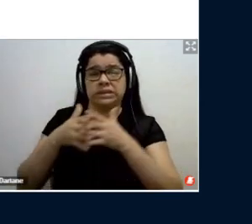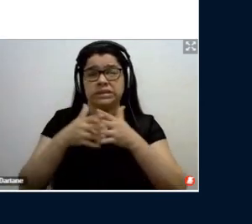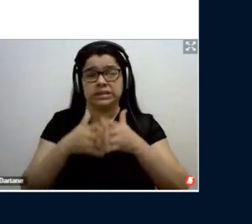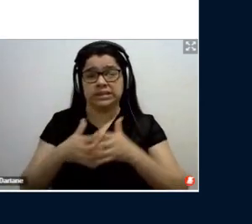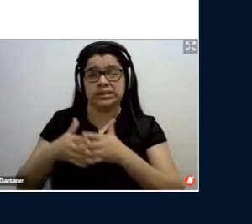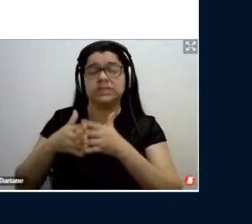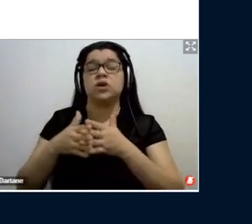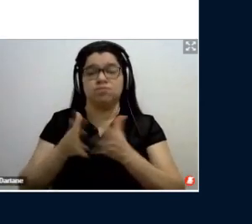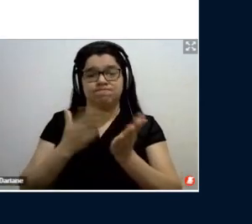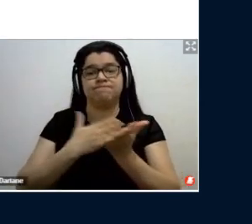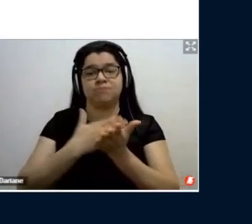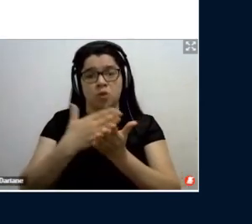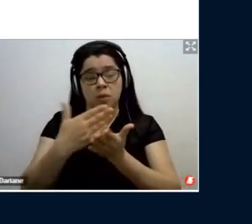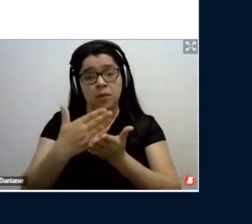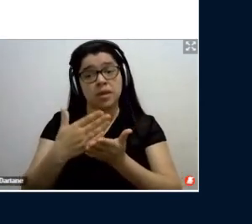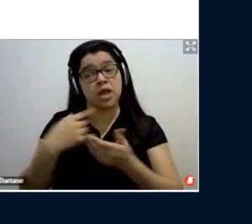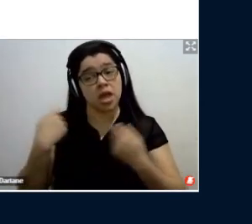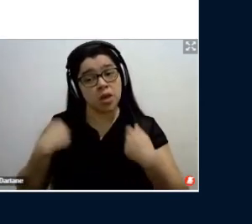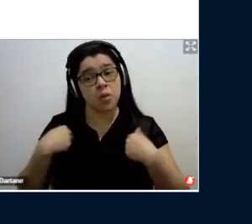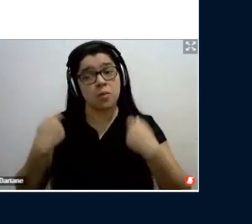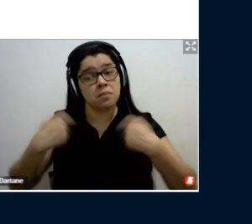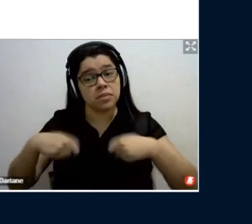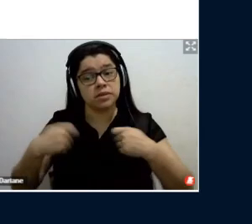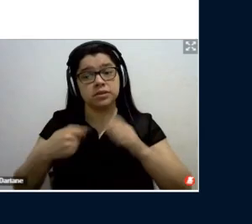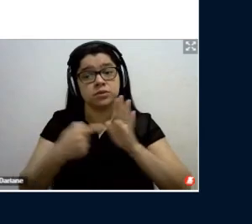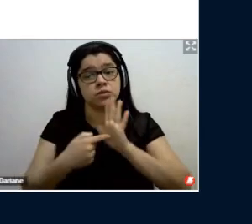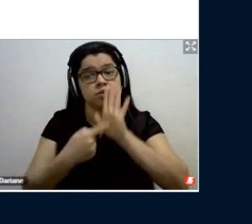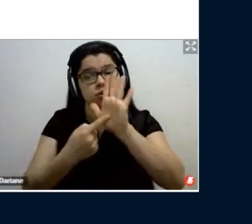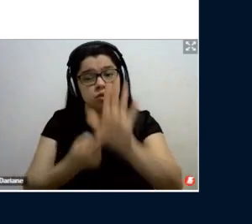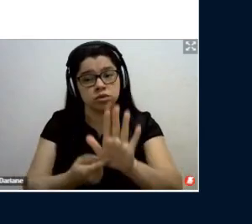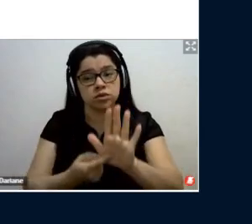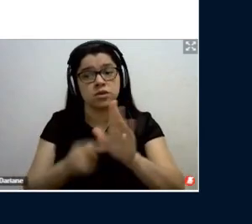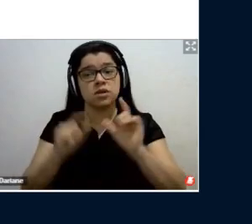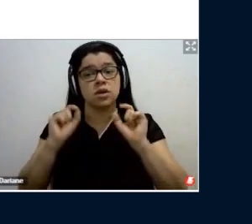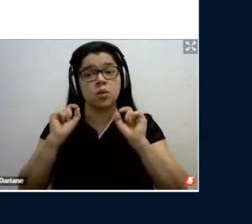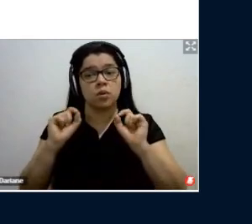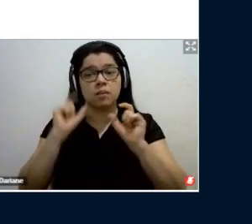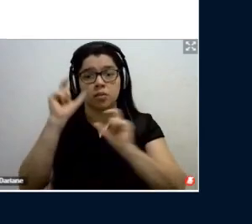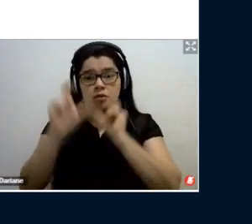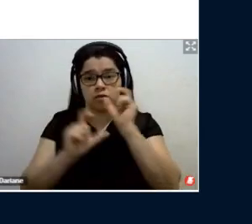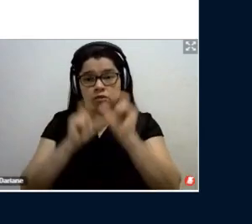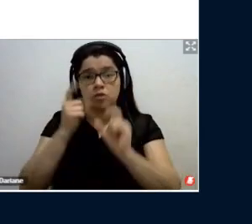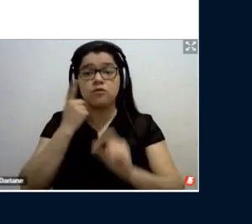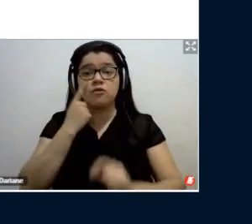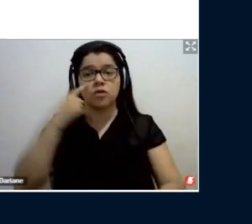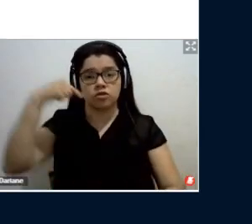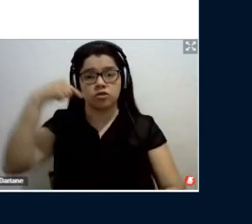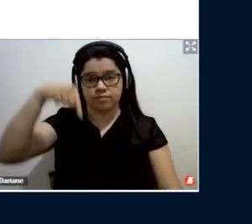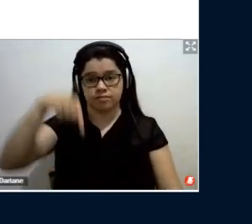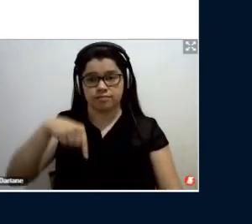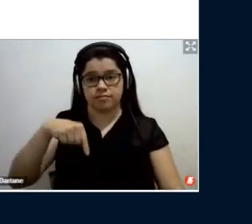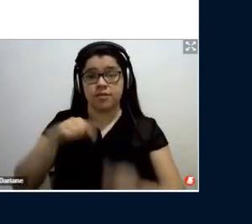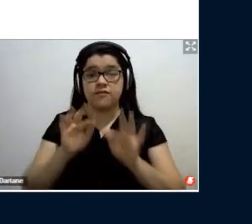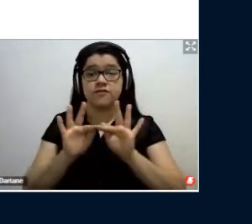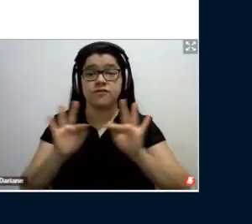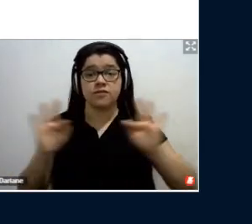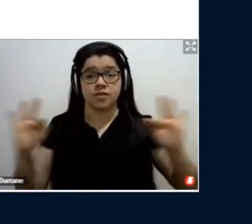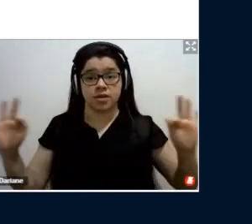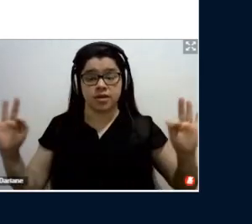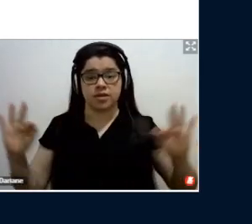tá, de entender de morfologia. Olhem essa frase aqui. O